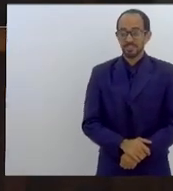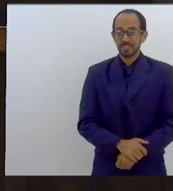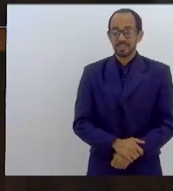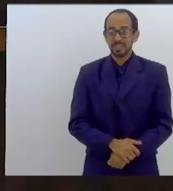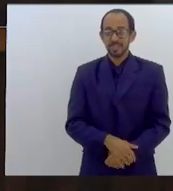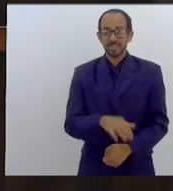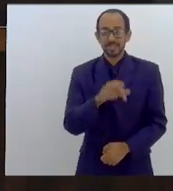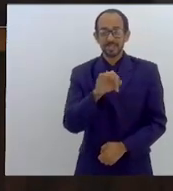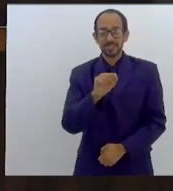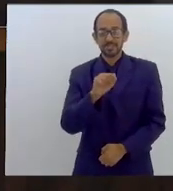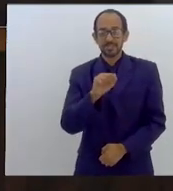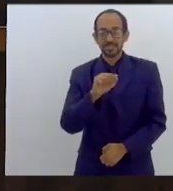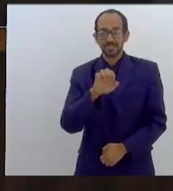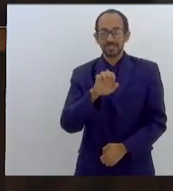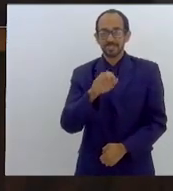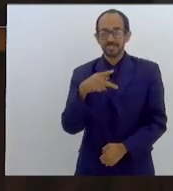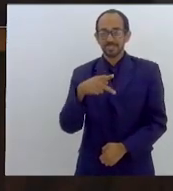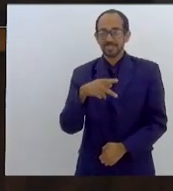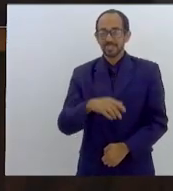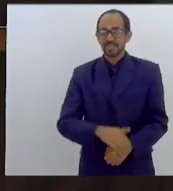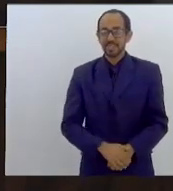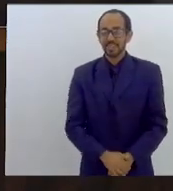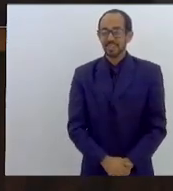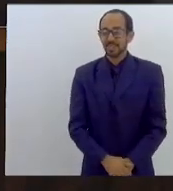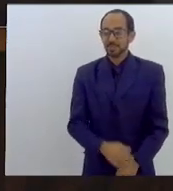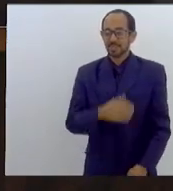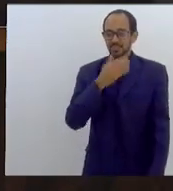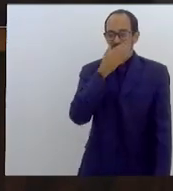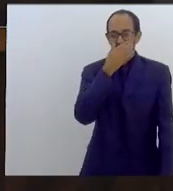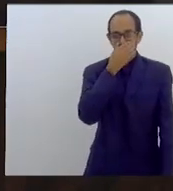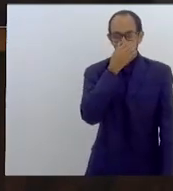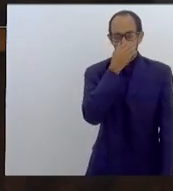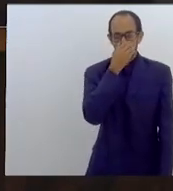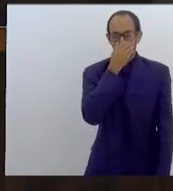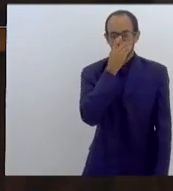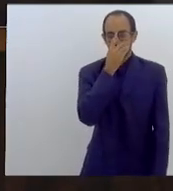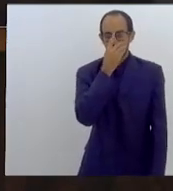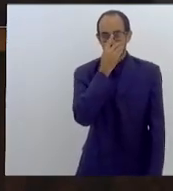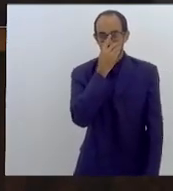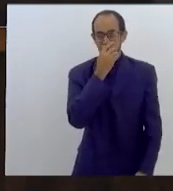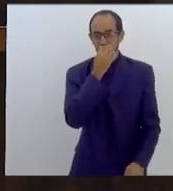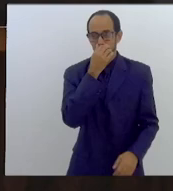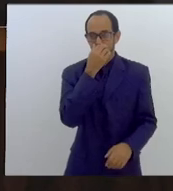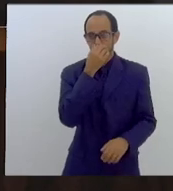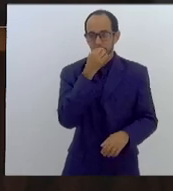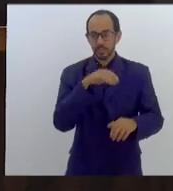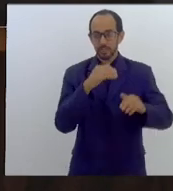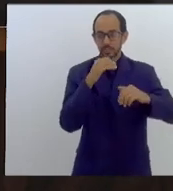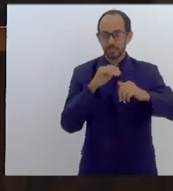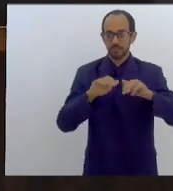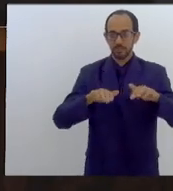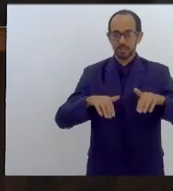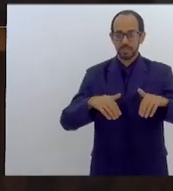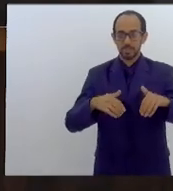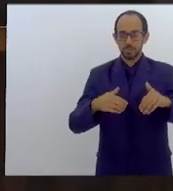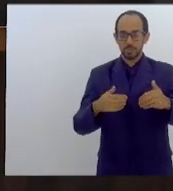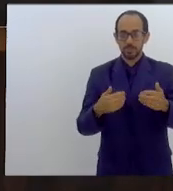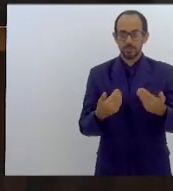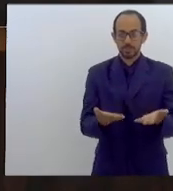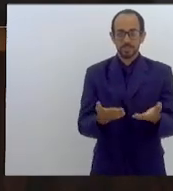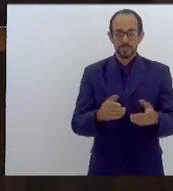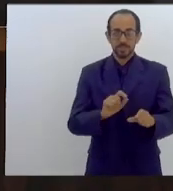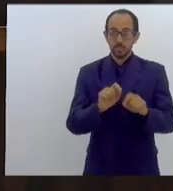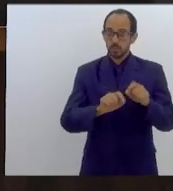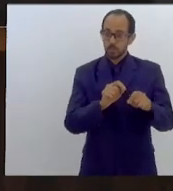FAEP. FAEP foi um acordo com o próprio secretário de Estado, Alexandre. O texto eu mandei para ele, ele concordou. O governo